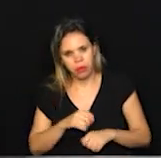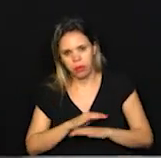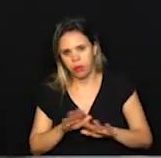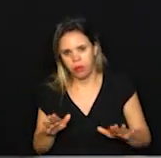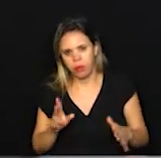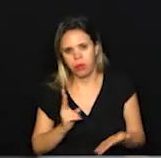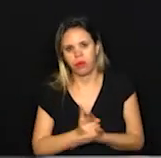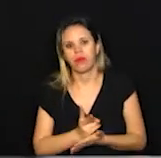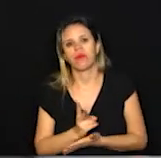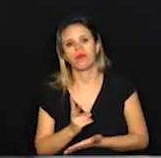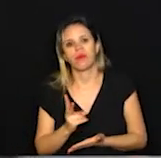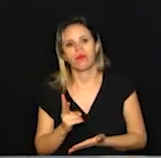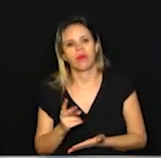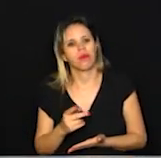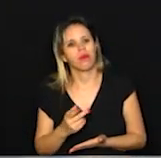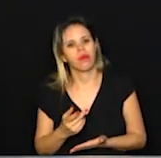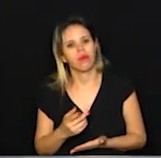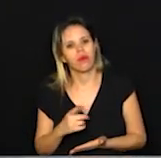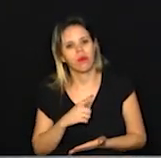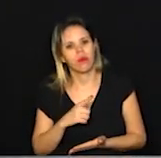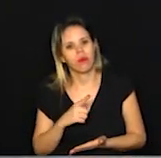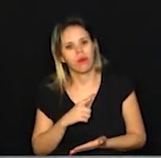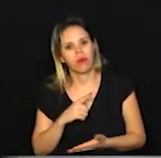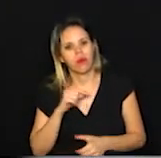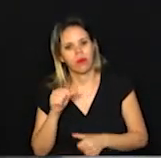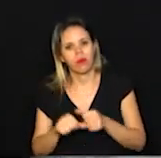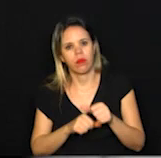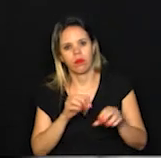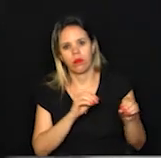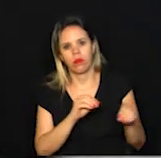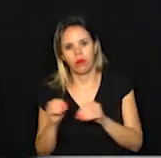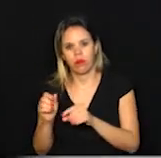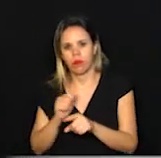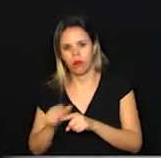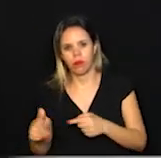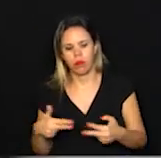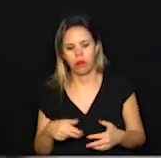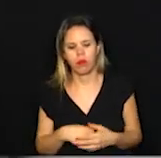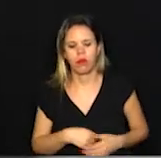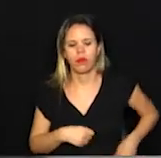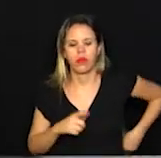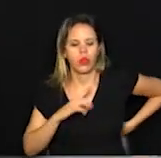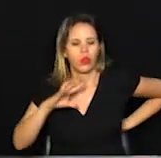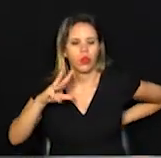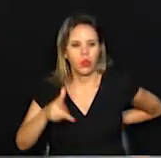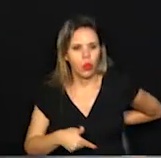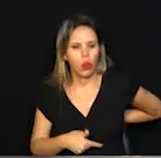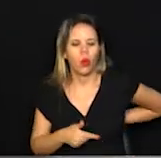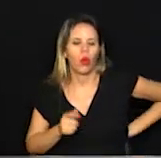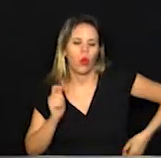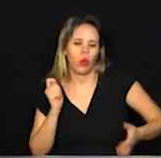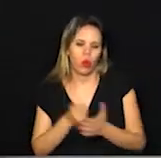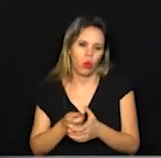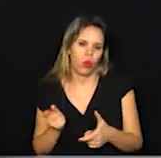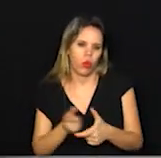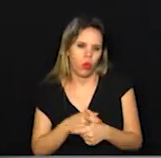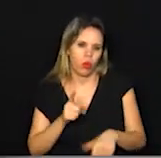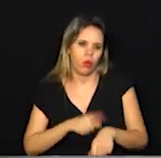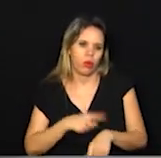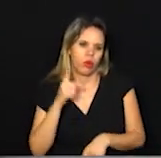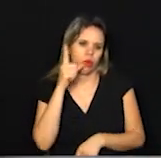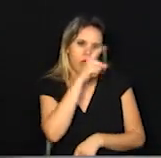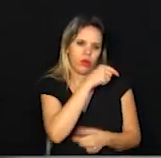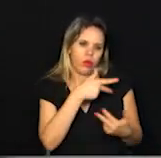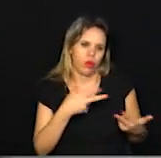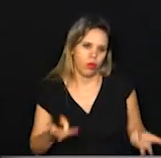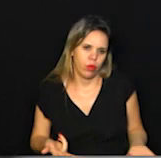se manter que tem condição de mudar, pagar um aluguel e arcar com todo o custo num momento tão difícil em que as